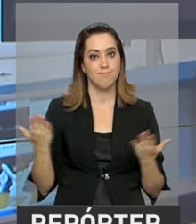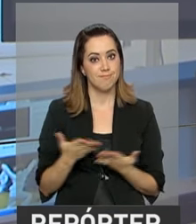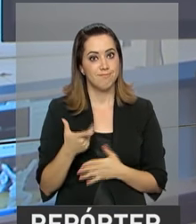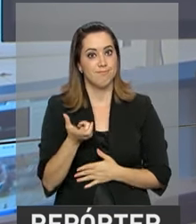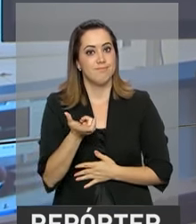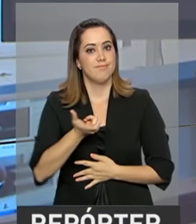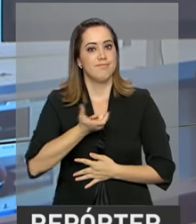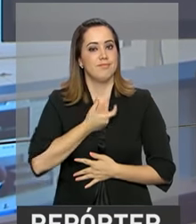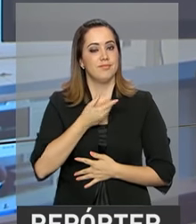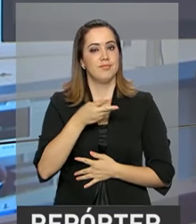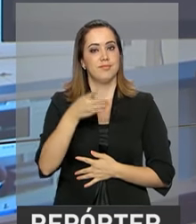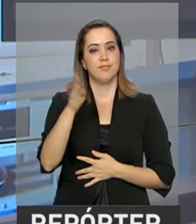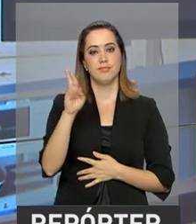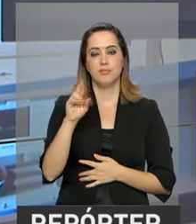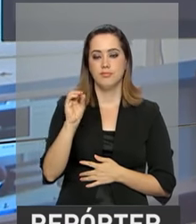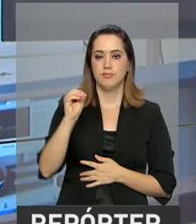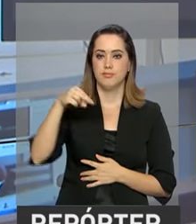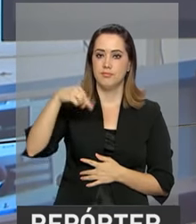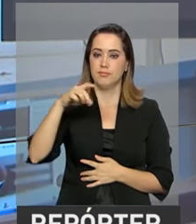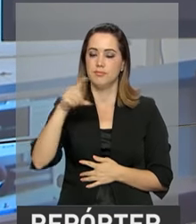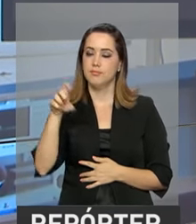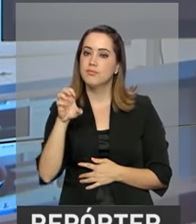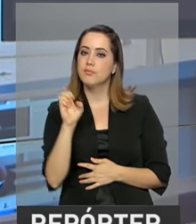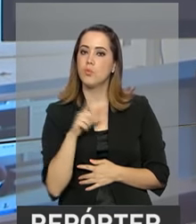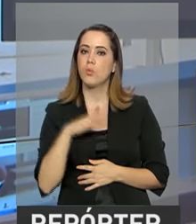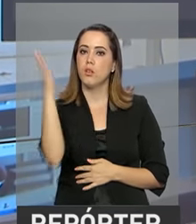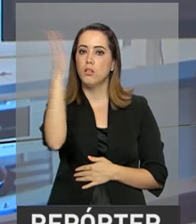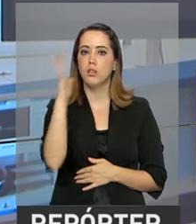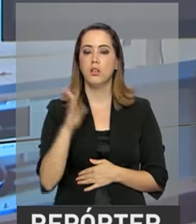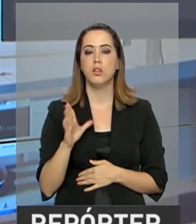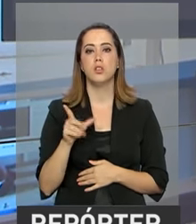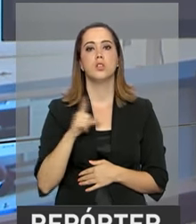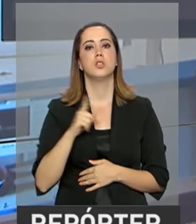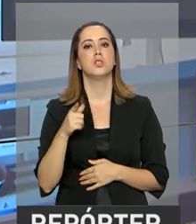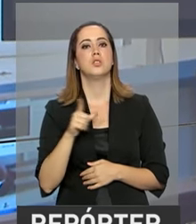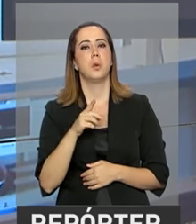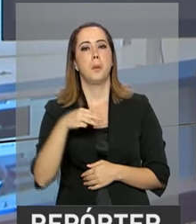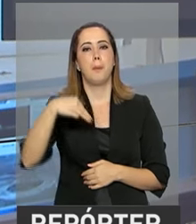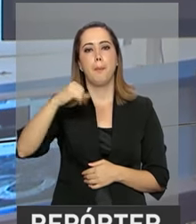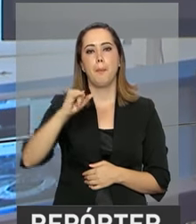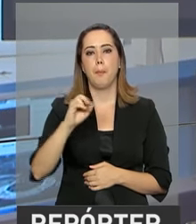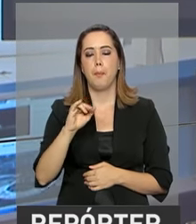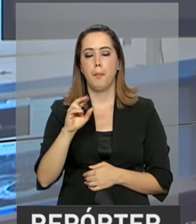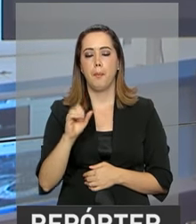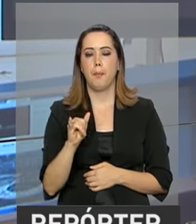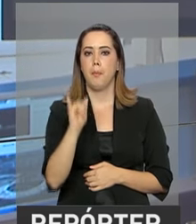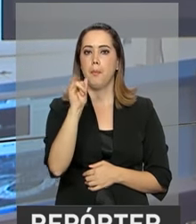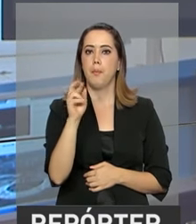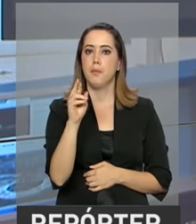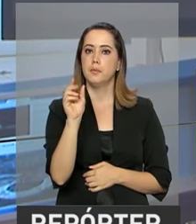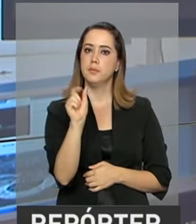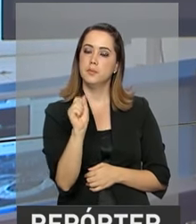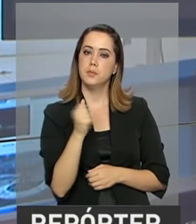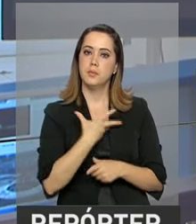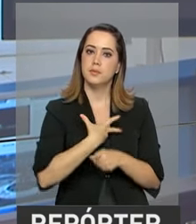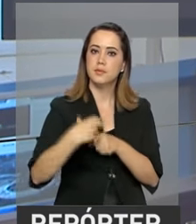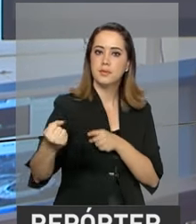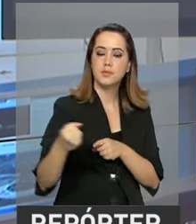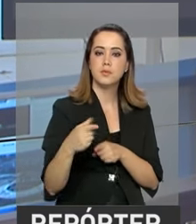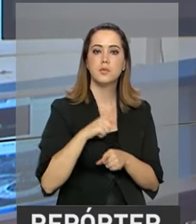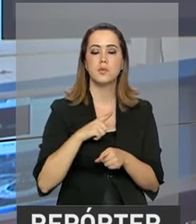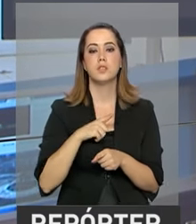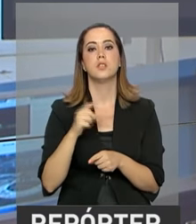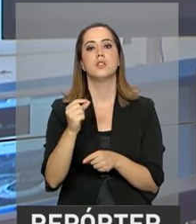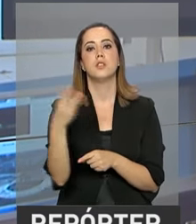para o Brasil. Foi na categoria até 78 quilos do judô. Mayra Aguiar venceu a adversária cubana e conquistou a